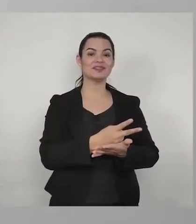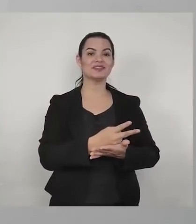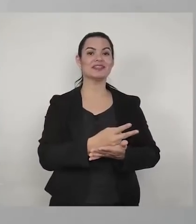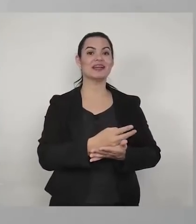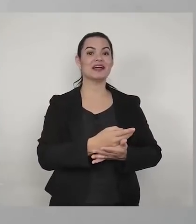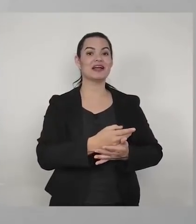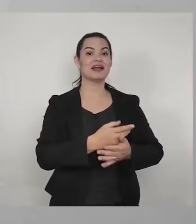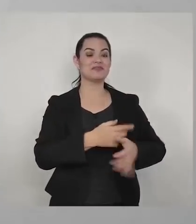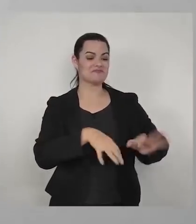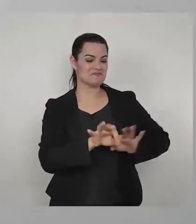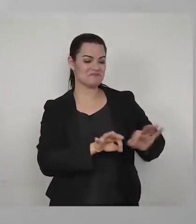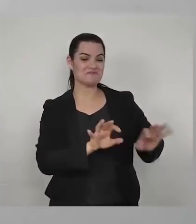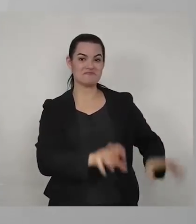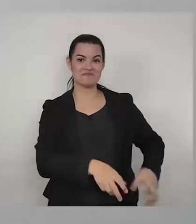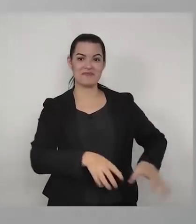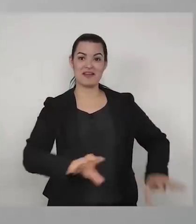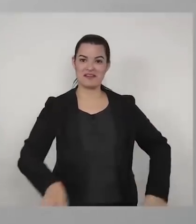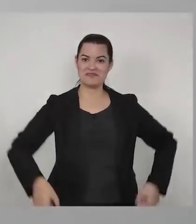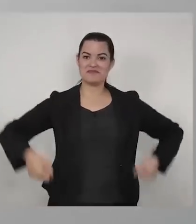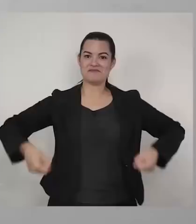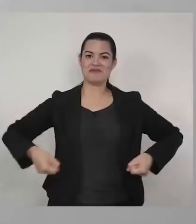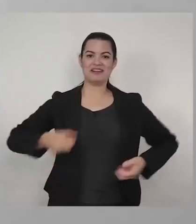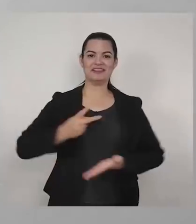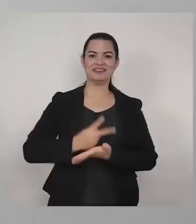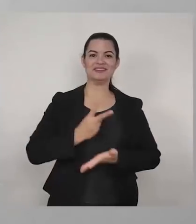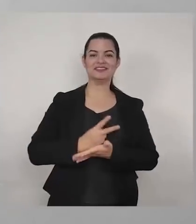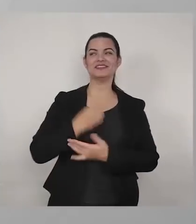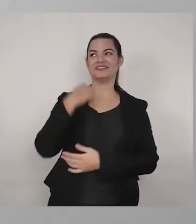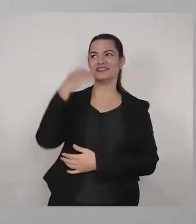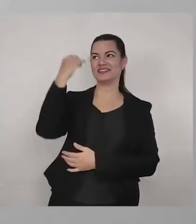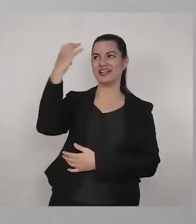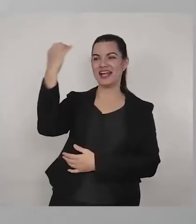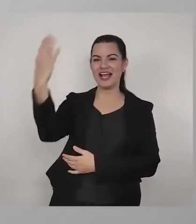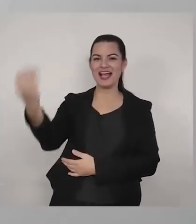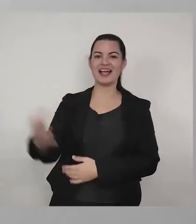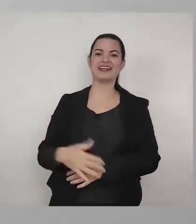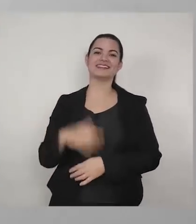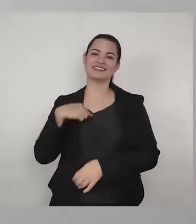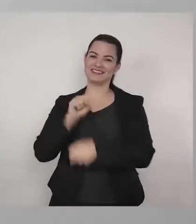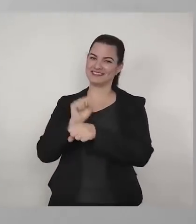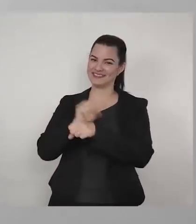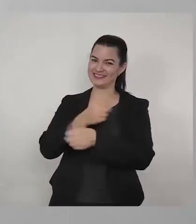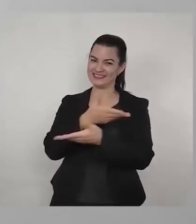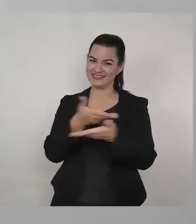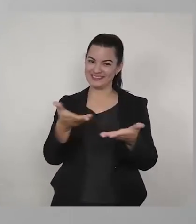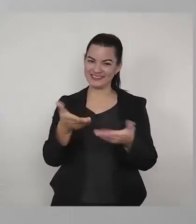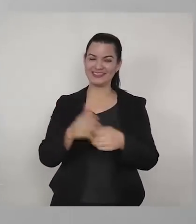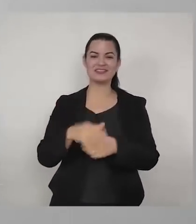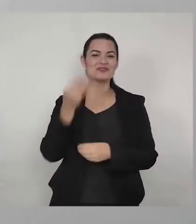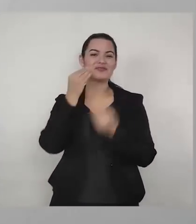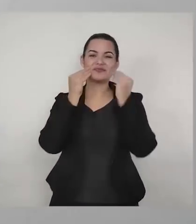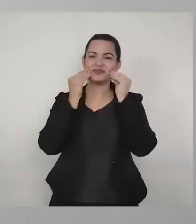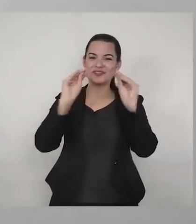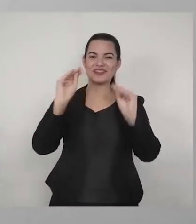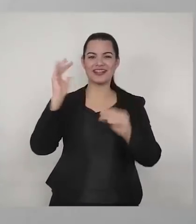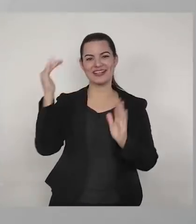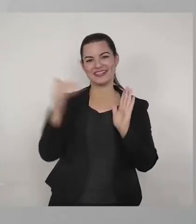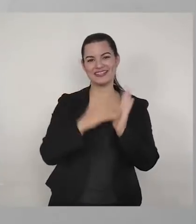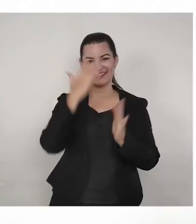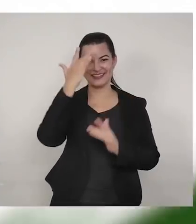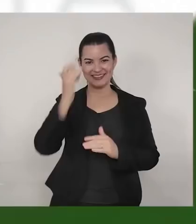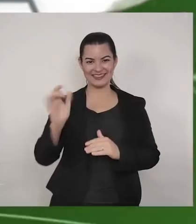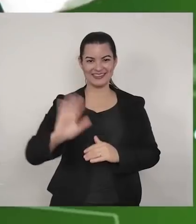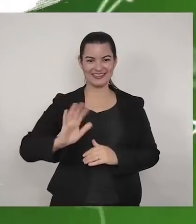bem arrumadas que amanhã nós vamos seguir viagem. Eu espero vocês. Um grande beijo e até amanhã!